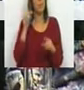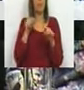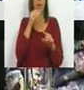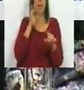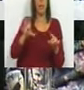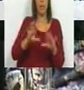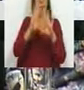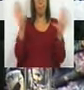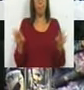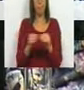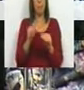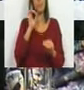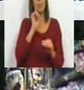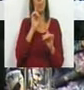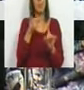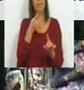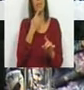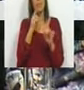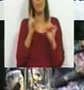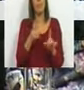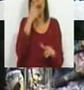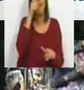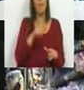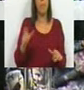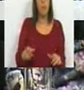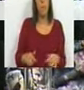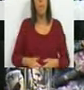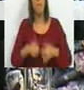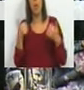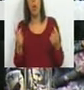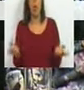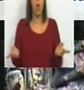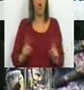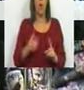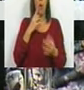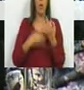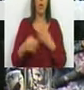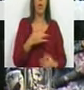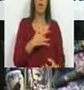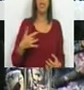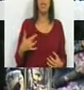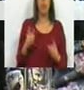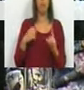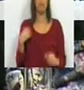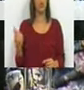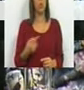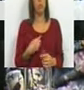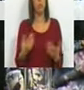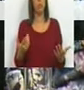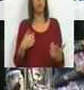território? Em suma, é importante perceber se as pessoas vão ou não ficar melhor servidas ao nível dos cuidados de saúde, que é isso que todos